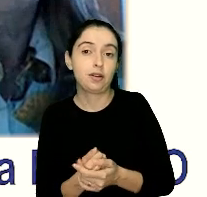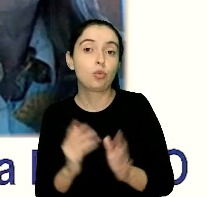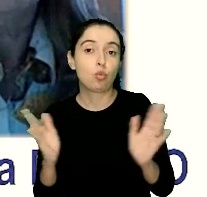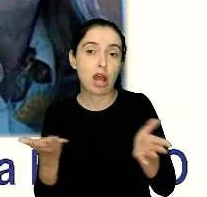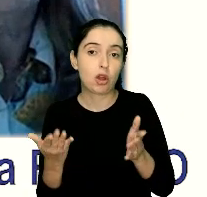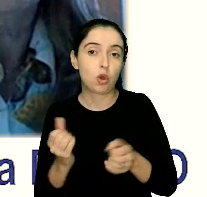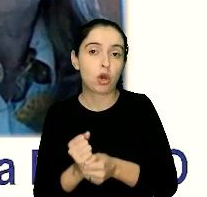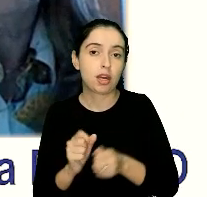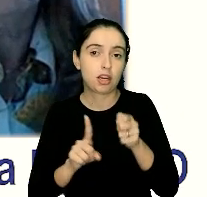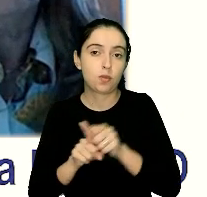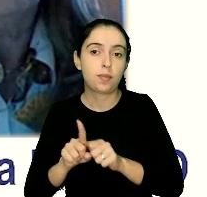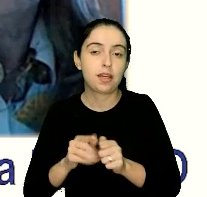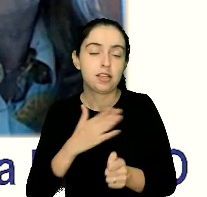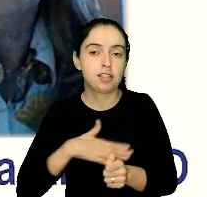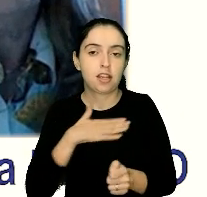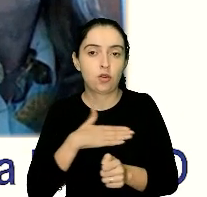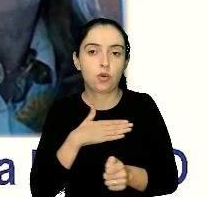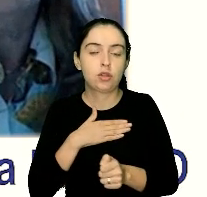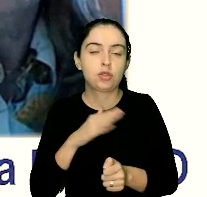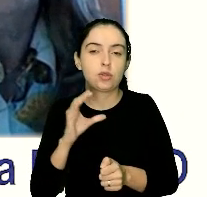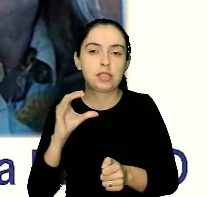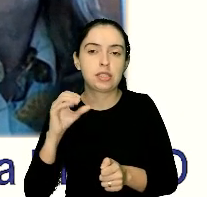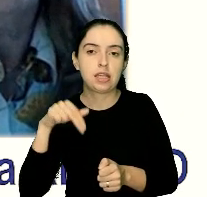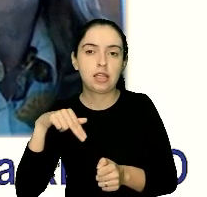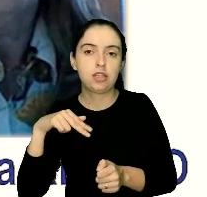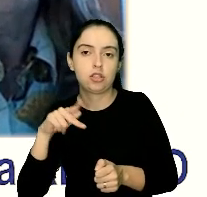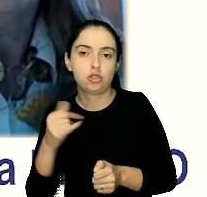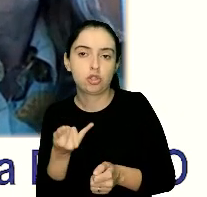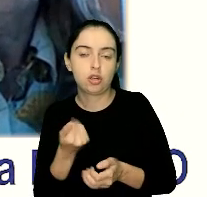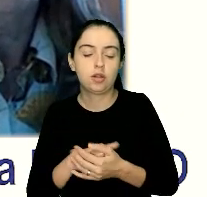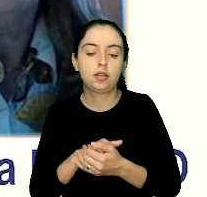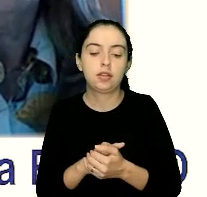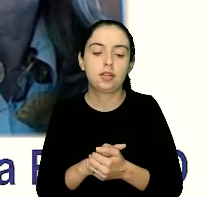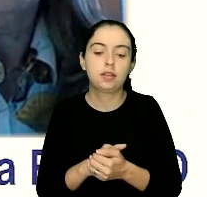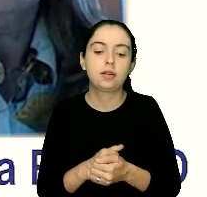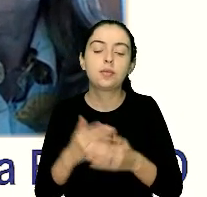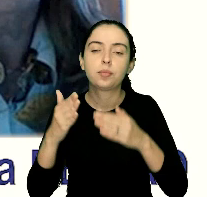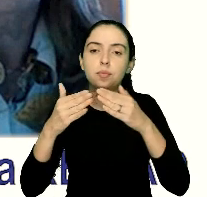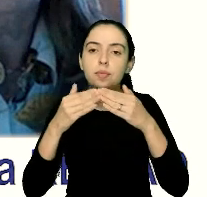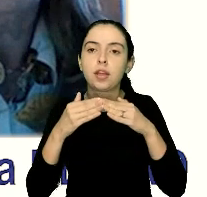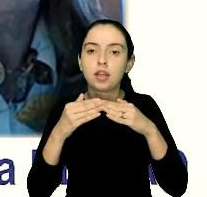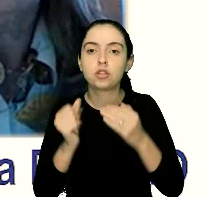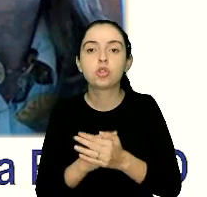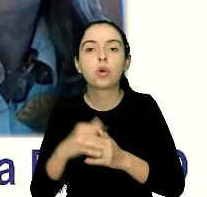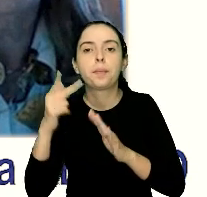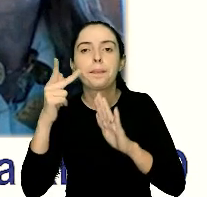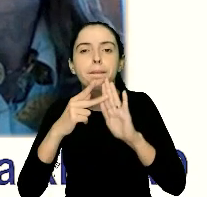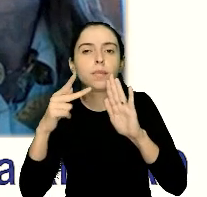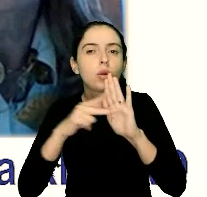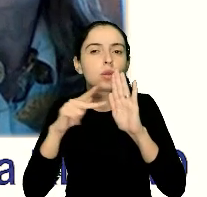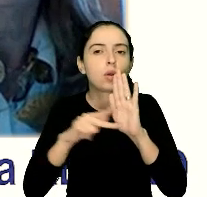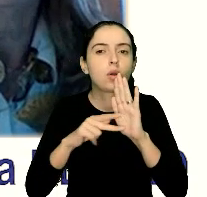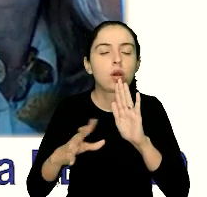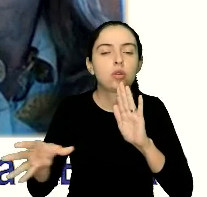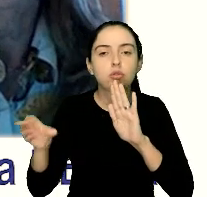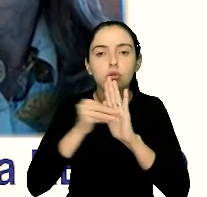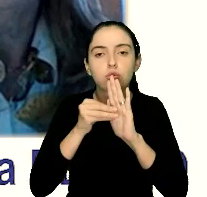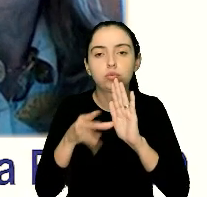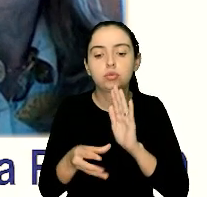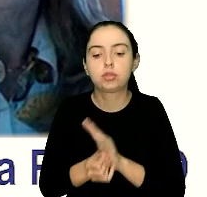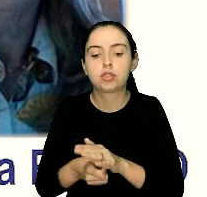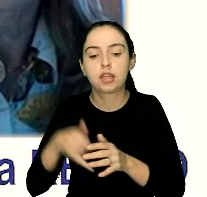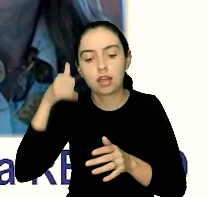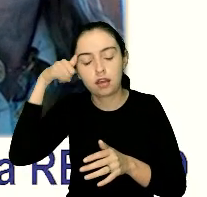CNJ, que pede a adoção de protocolo integrado de prevenção e medidas de